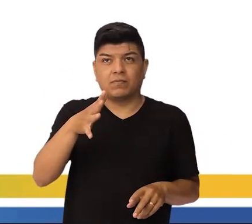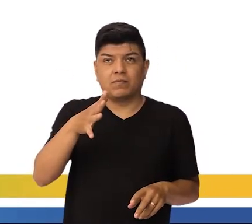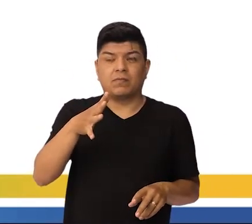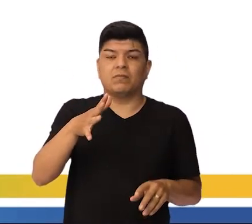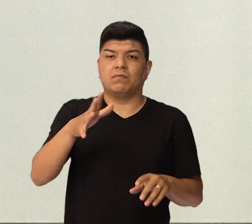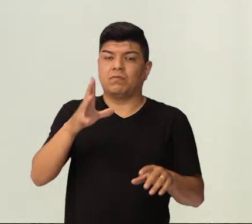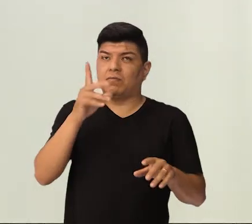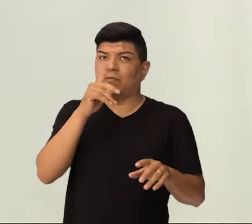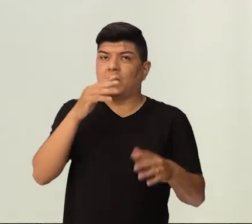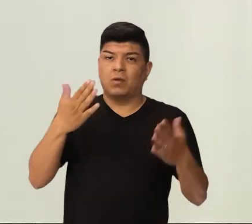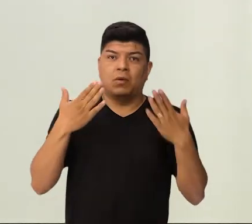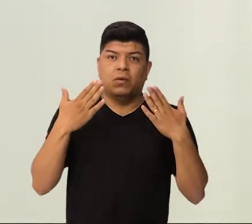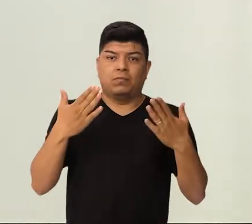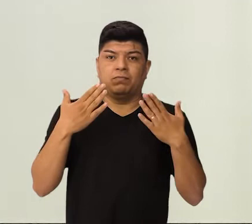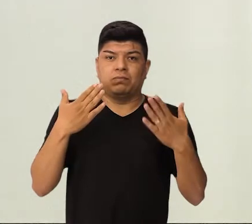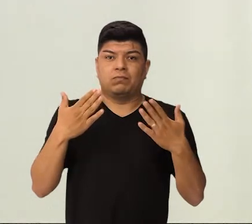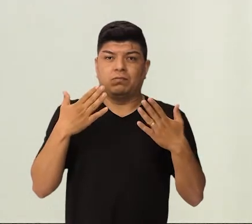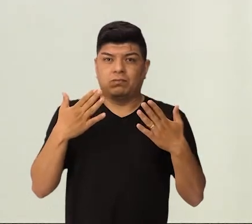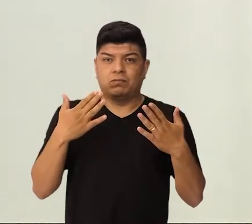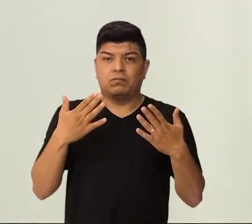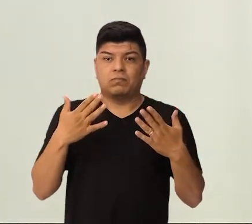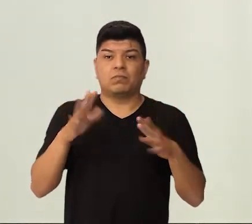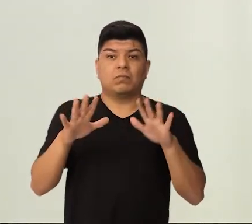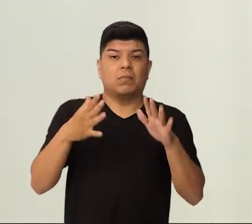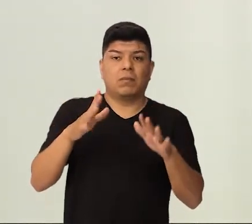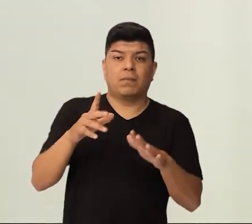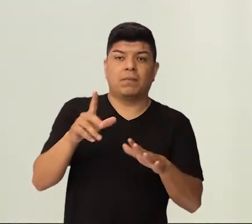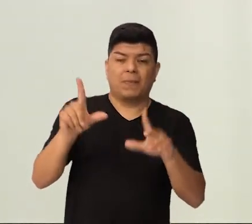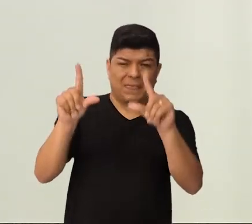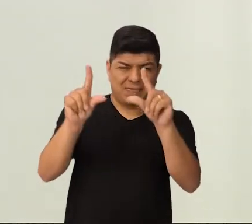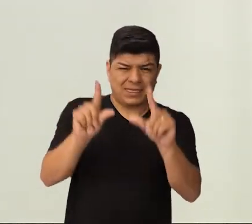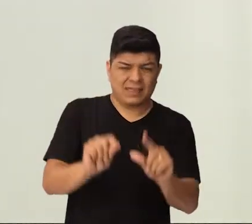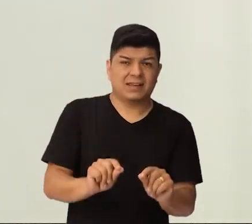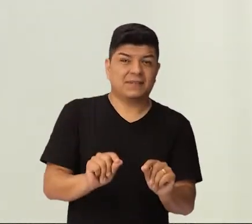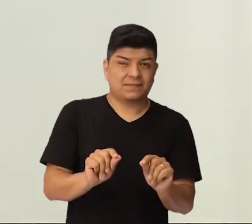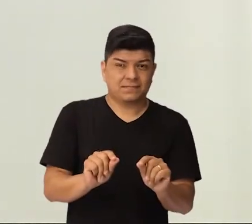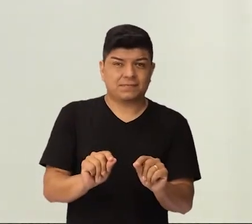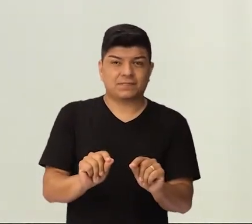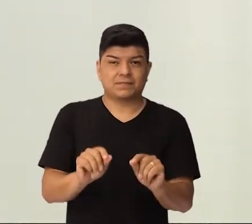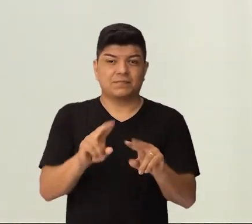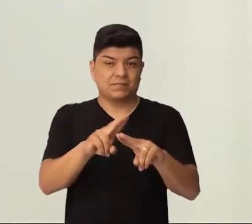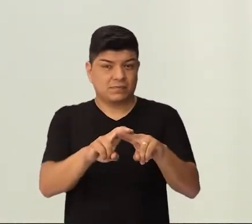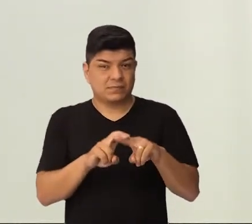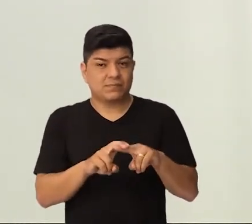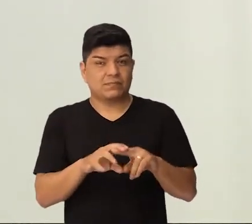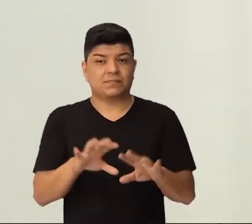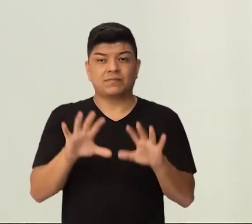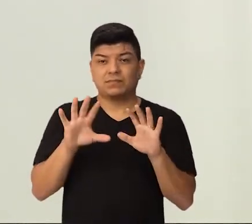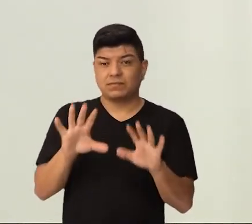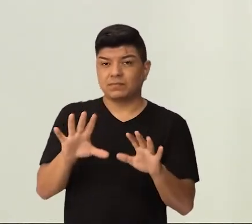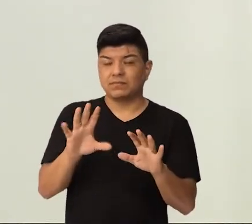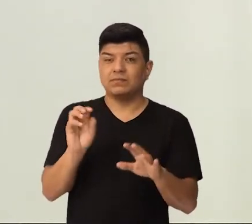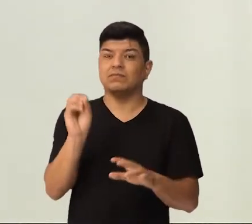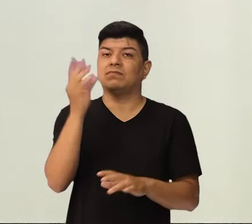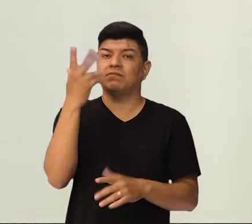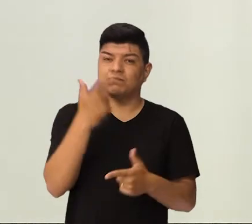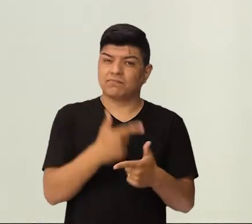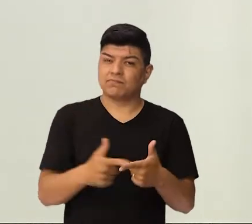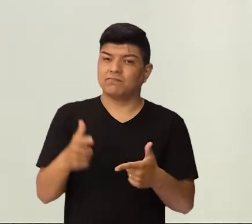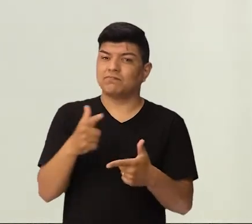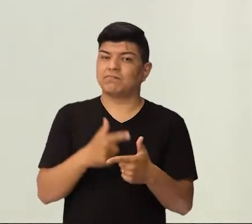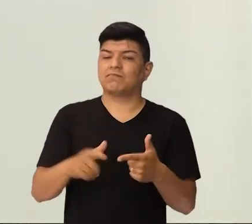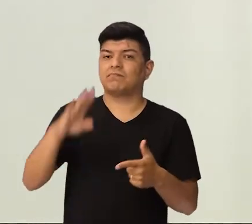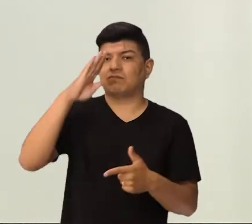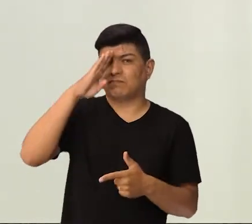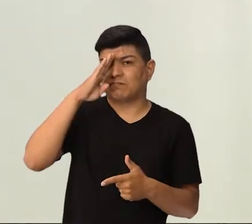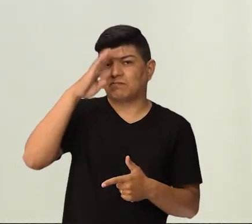semiáridas, subsaarianas, que a umidade relativa é baixíssima. E com isso, acontecem problemas, principalmente